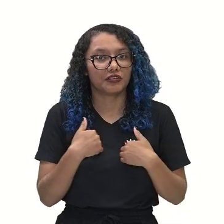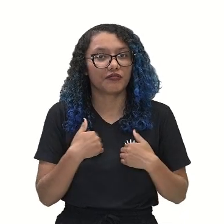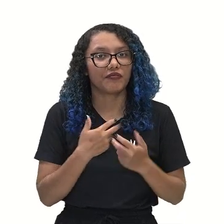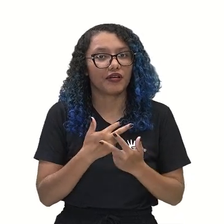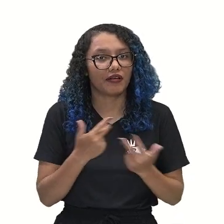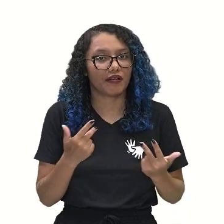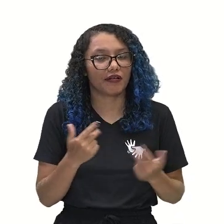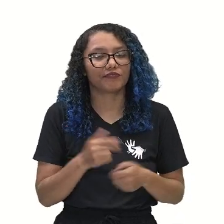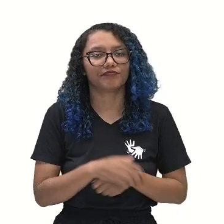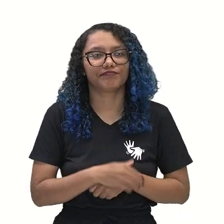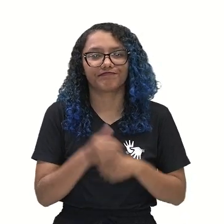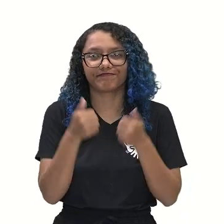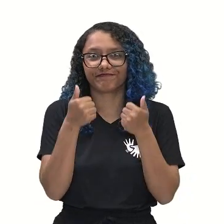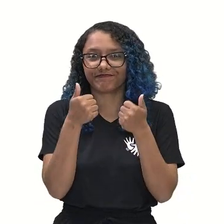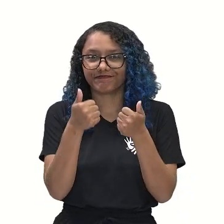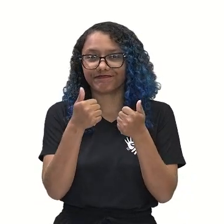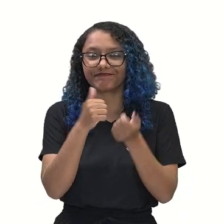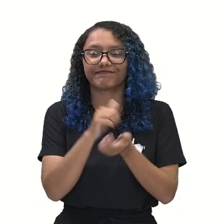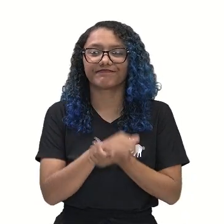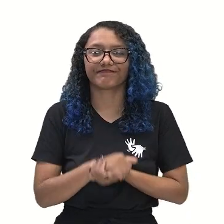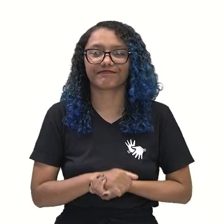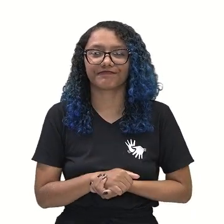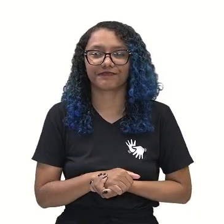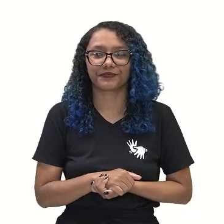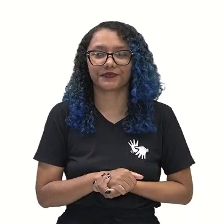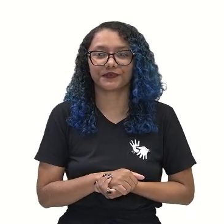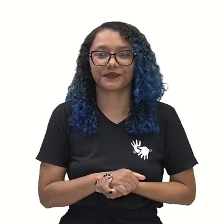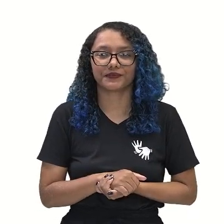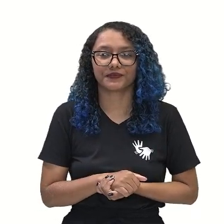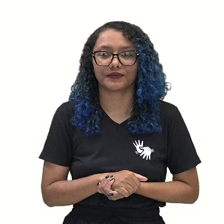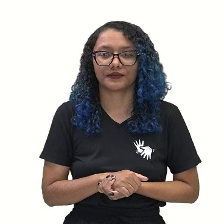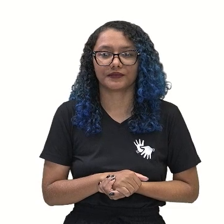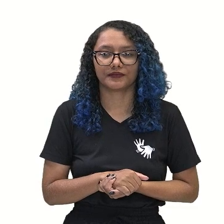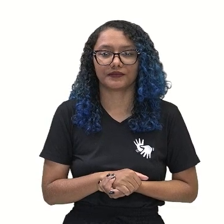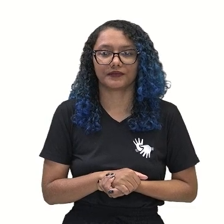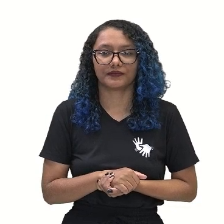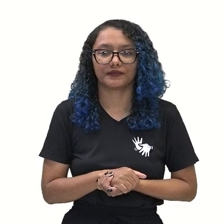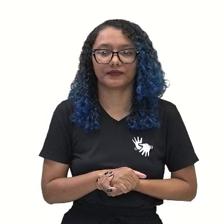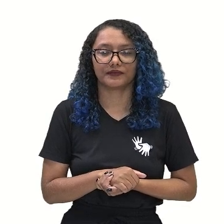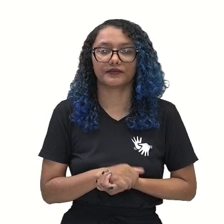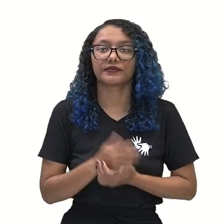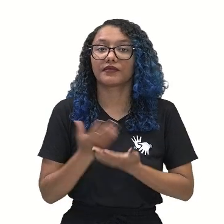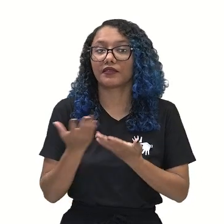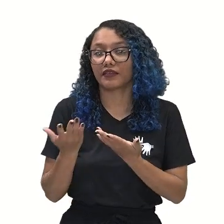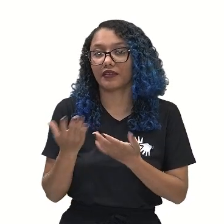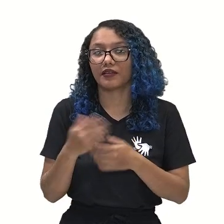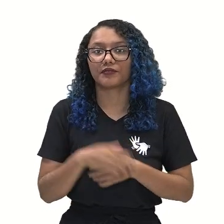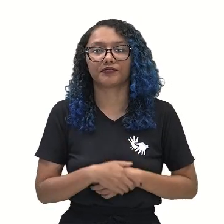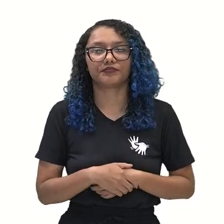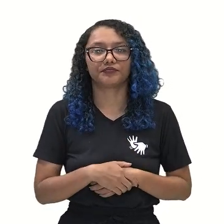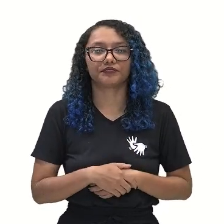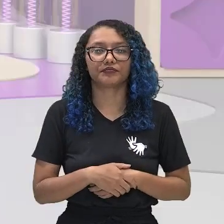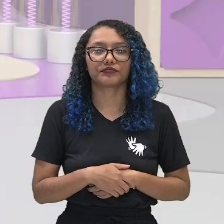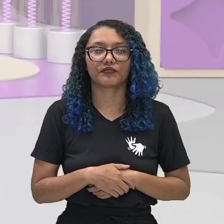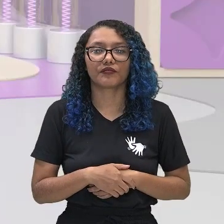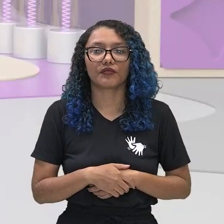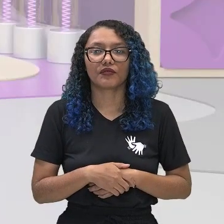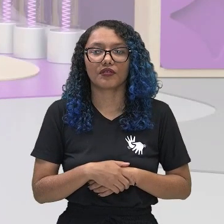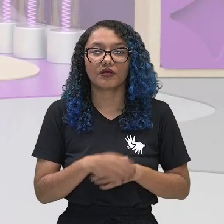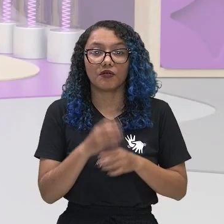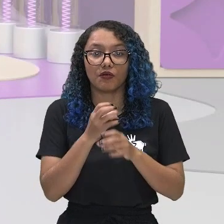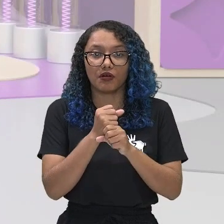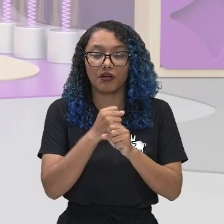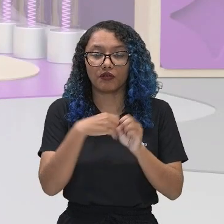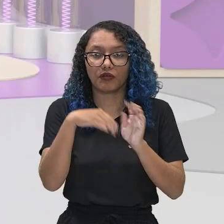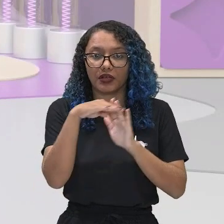animais. Beleza, meu povo? Então, é dessa forma que nós trabalhamos essa resolução. Primeiro, nós